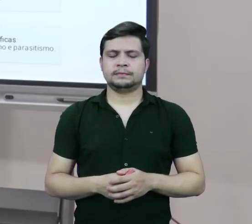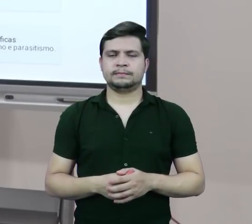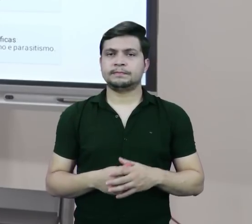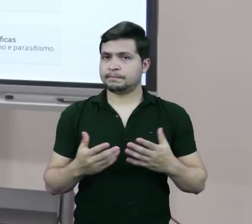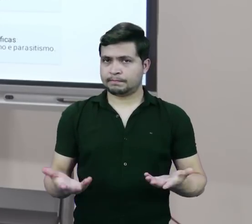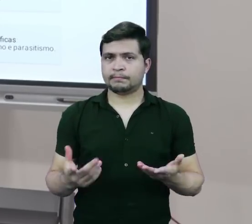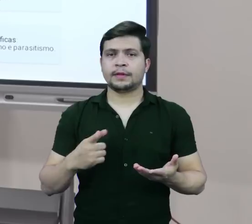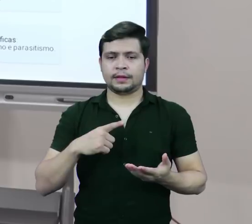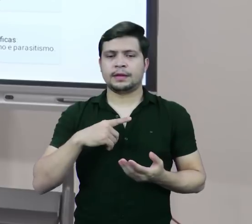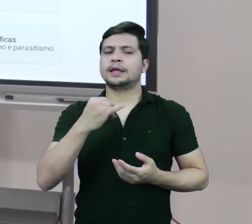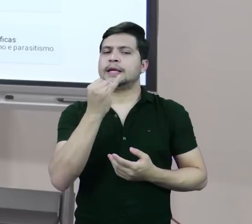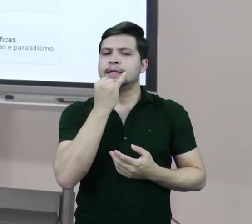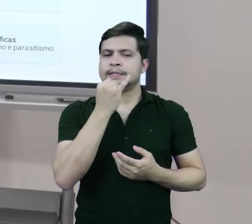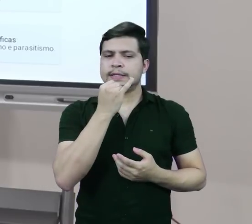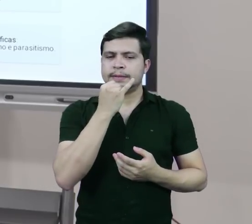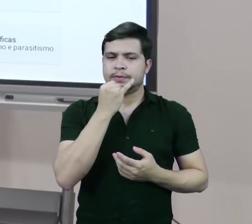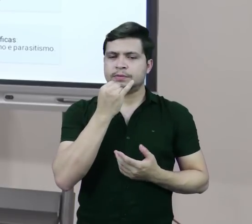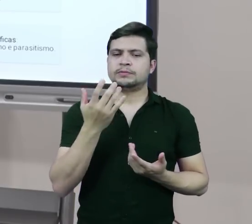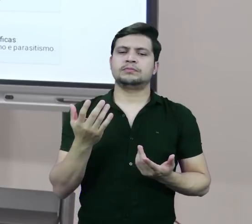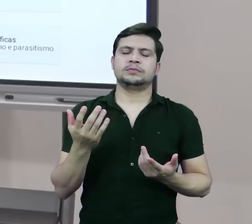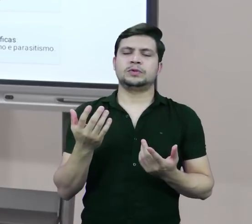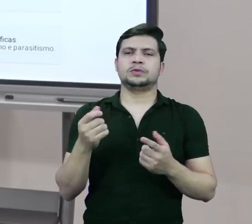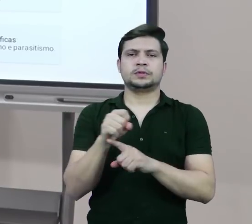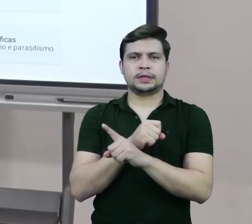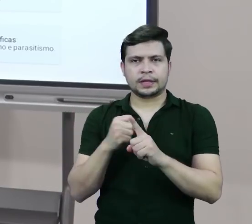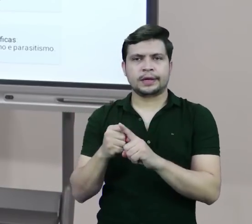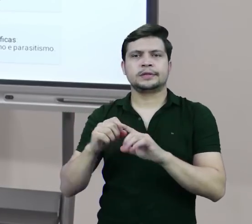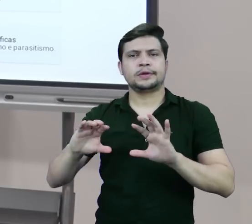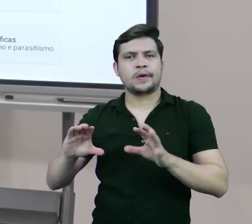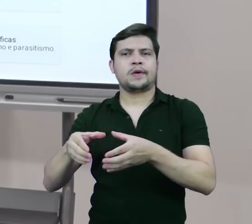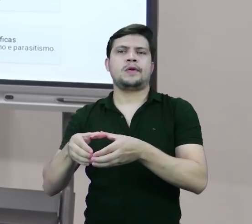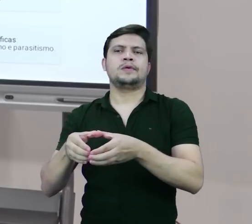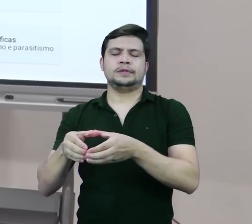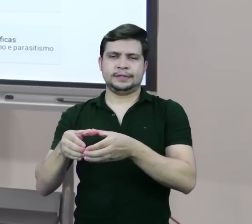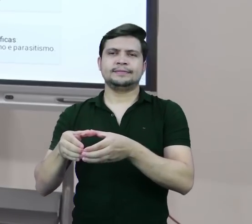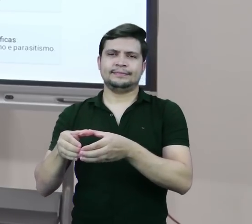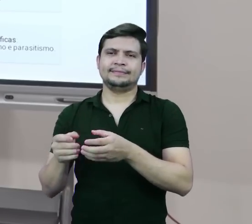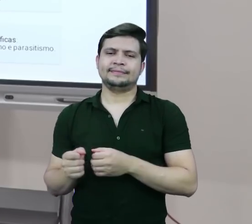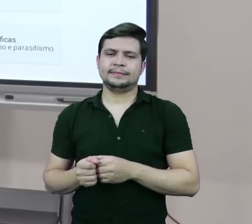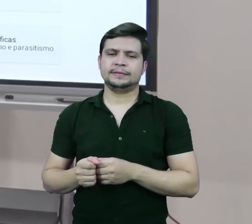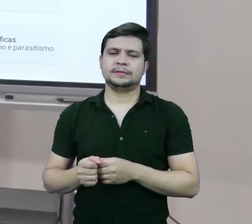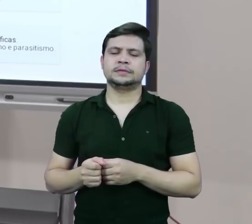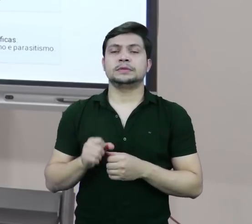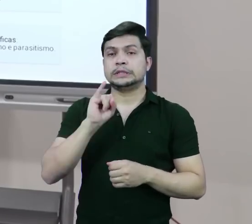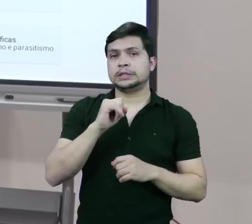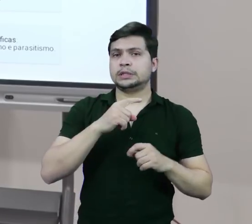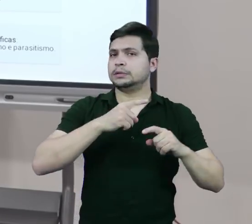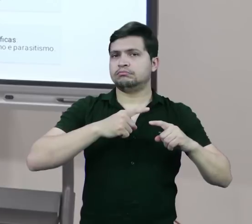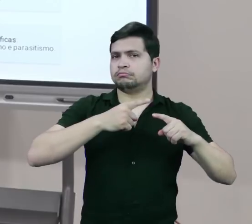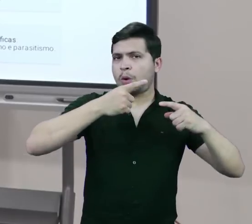Intraespecíficas e interespecíficas, né? Então, temos aqui algum exemplo: sociedade, colônia intraespecífica,